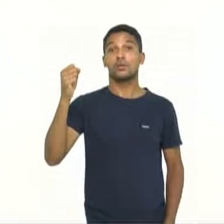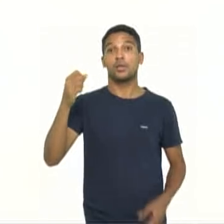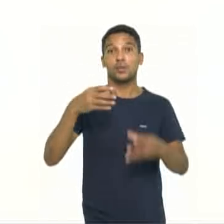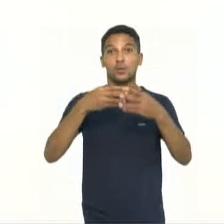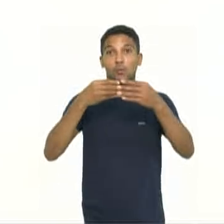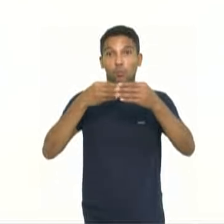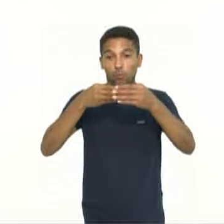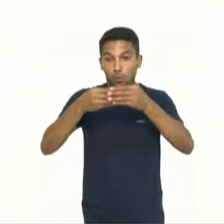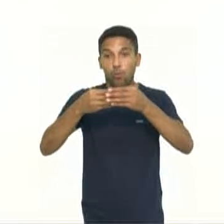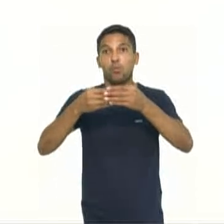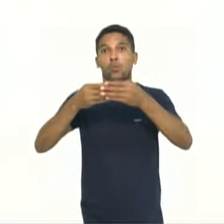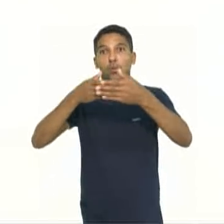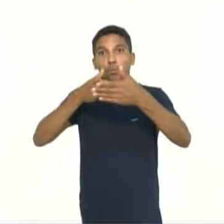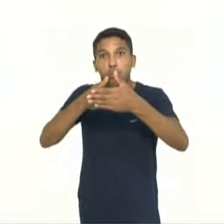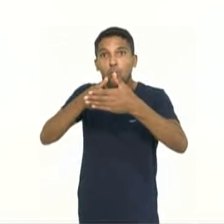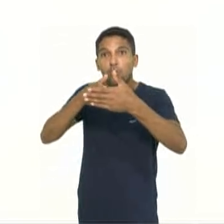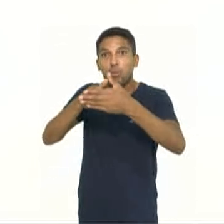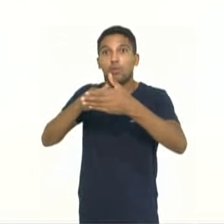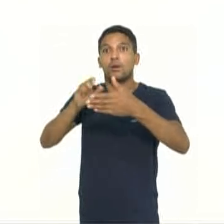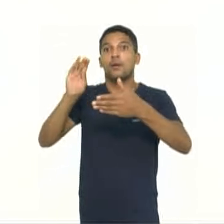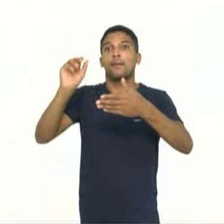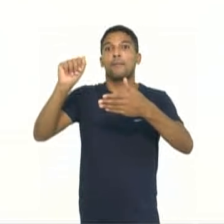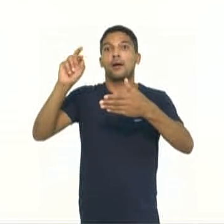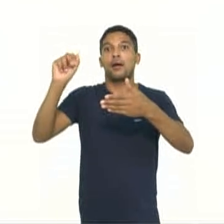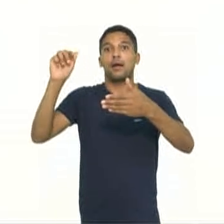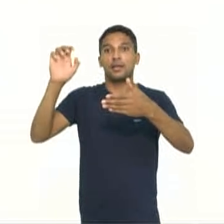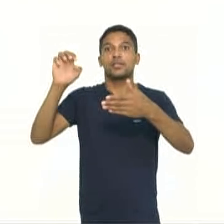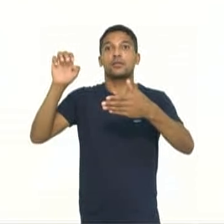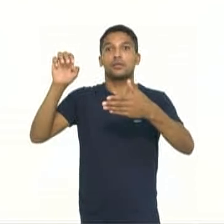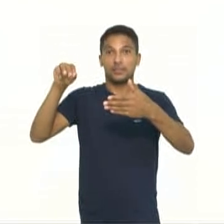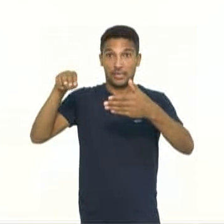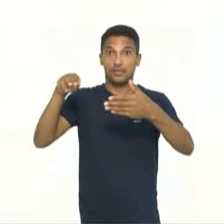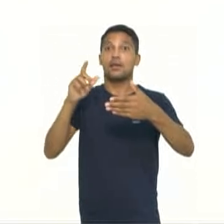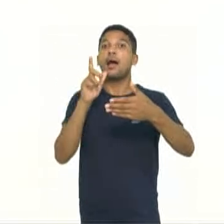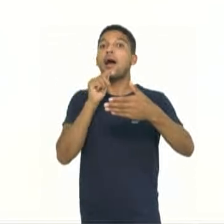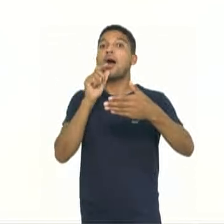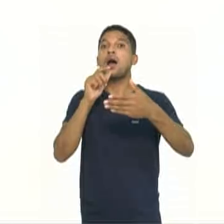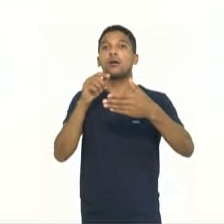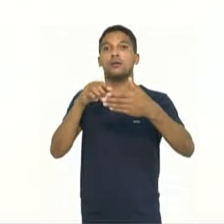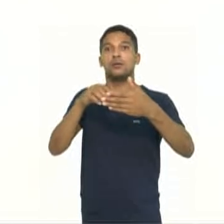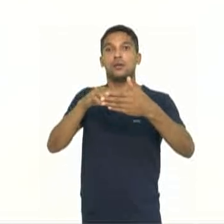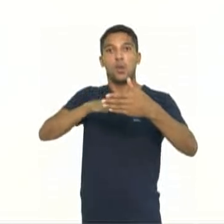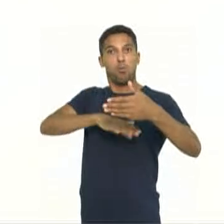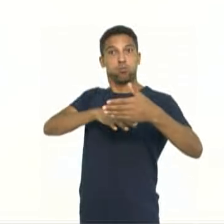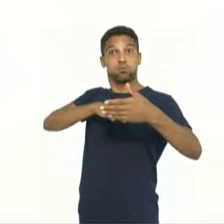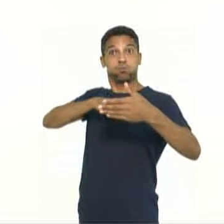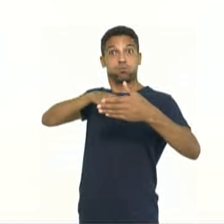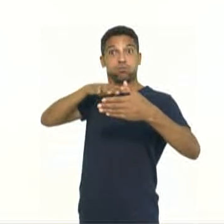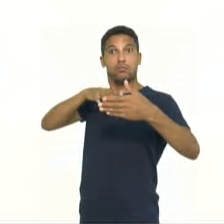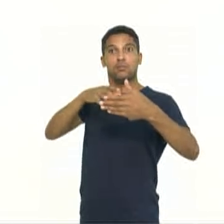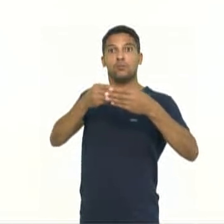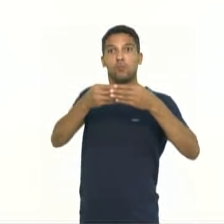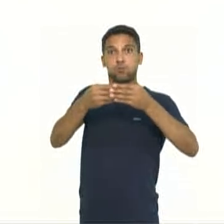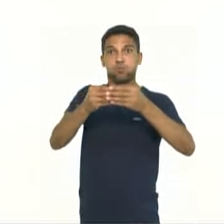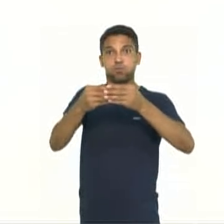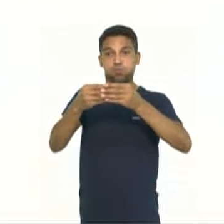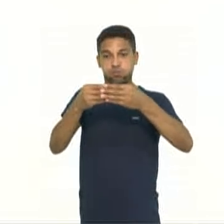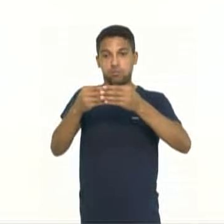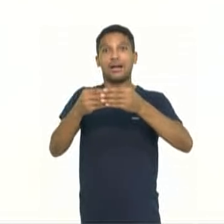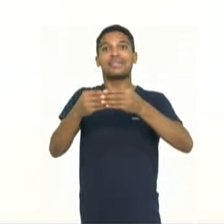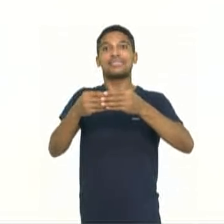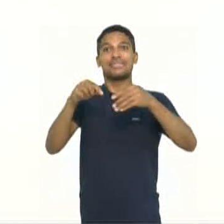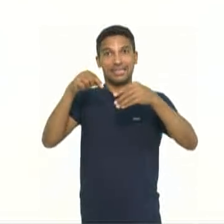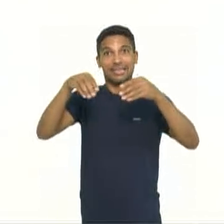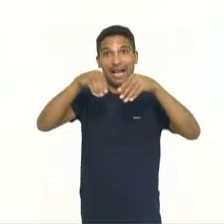falhou. Enormes reservatórios de lixo de mineração retidos por pouco mais que muros de areia